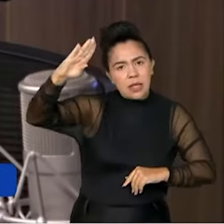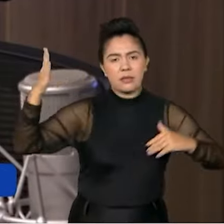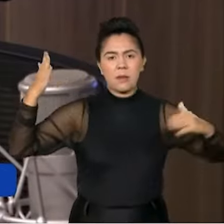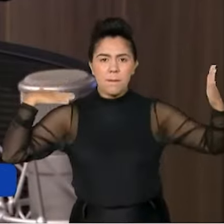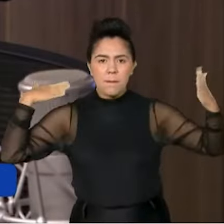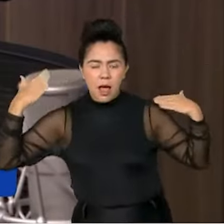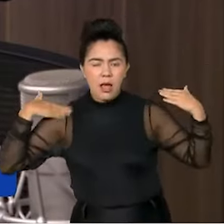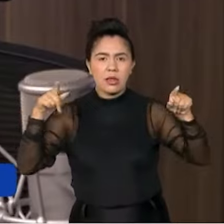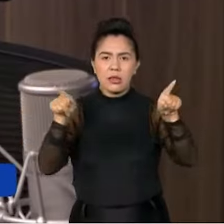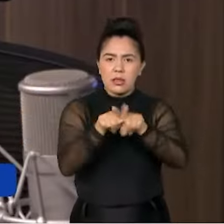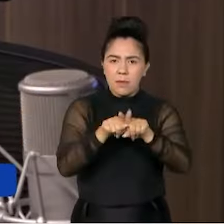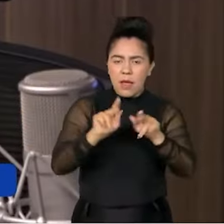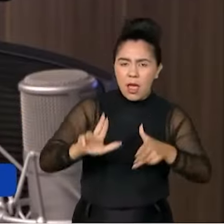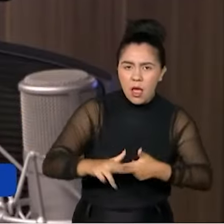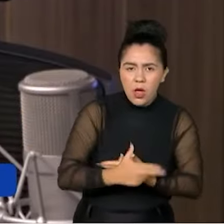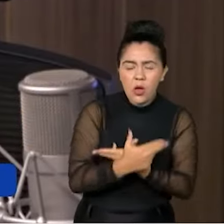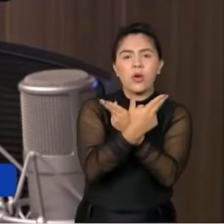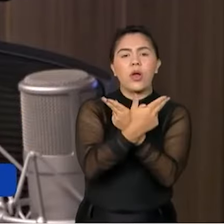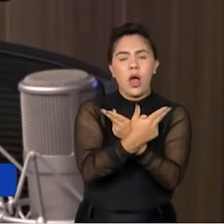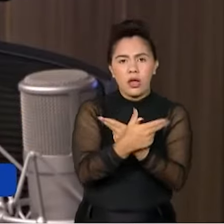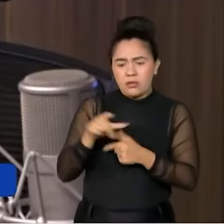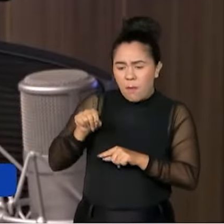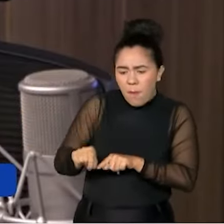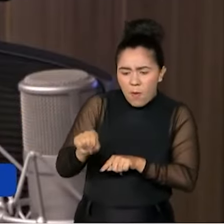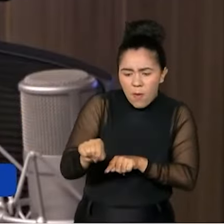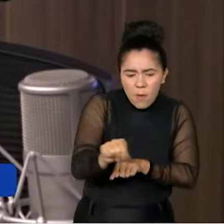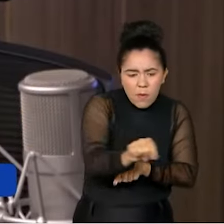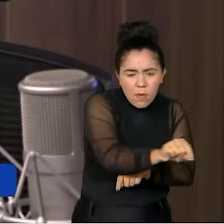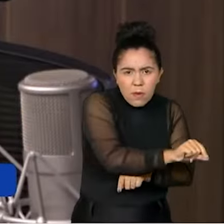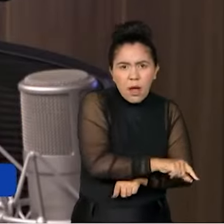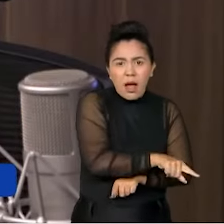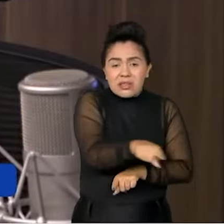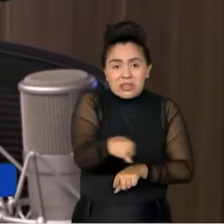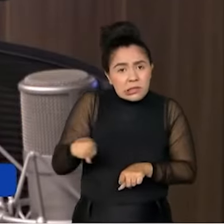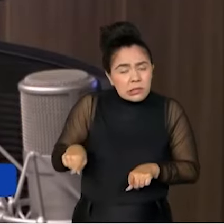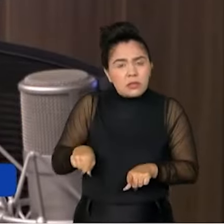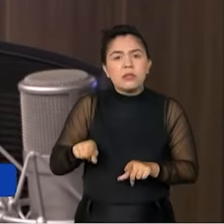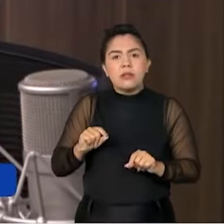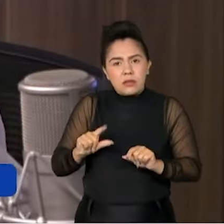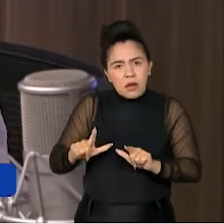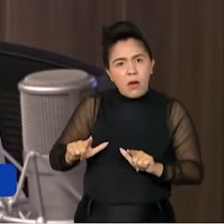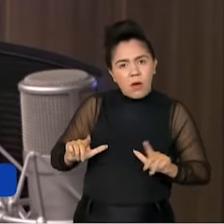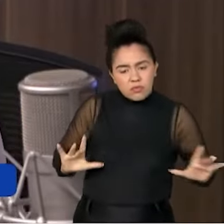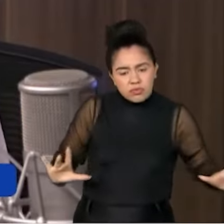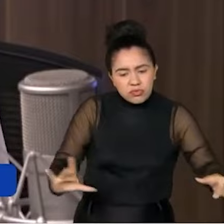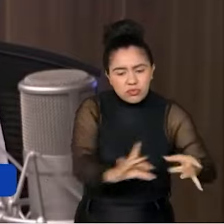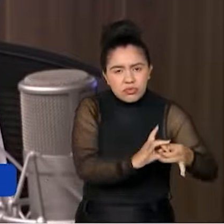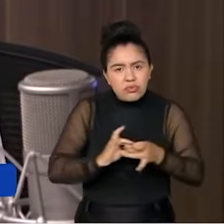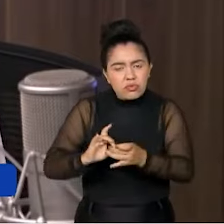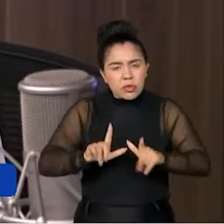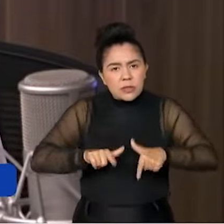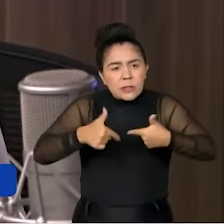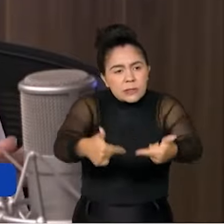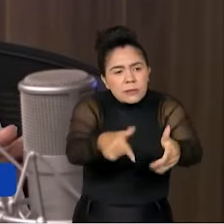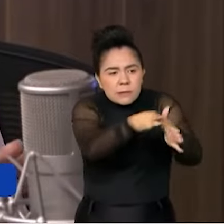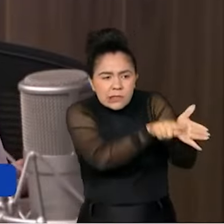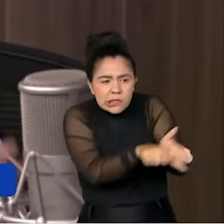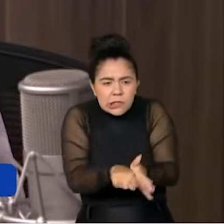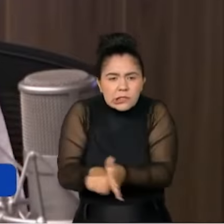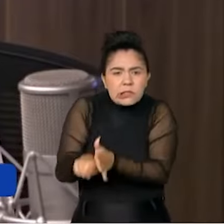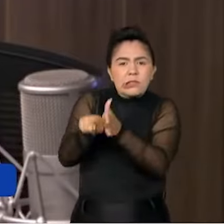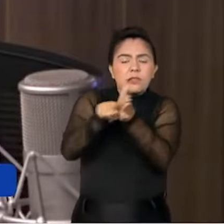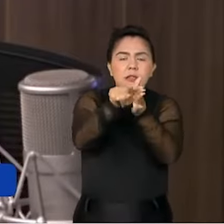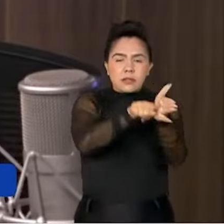Nós temos um esforço que precisa ser feito na direção da investigação. A